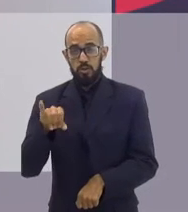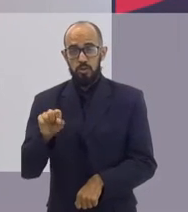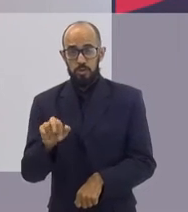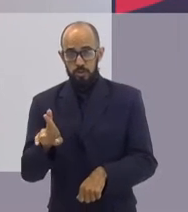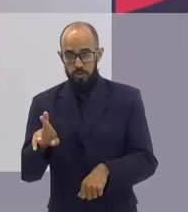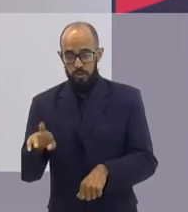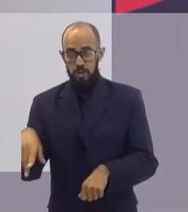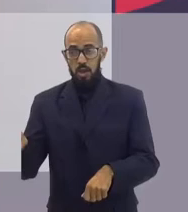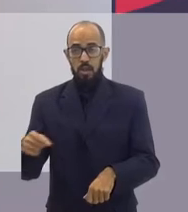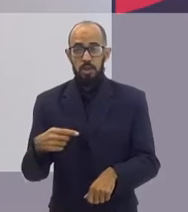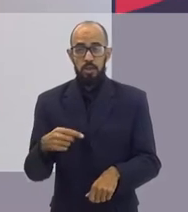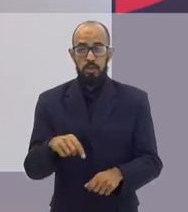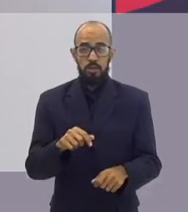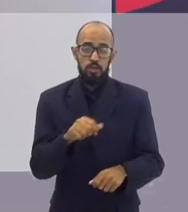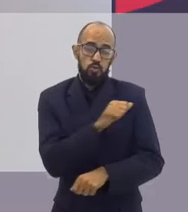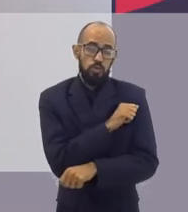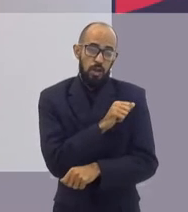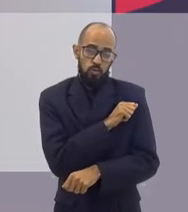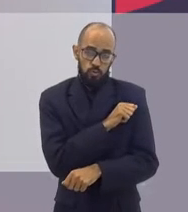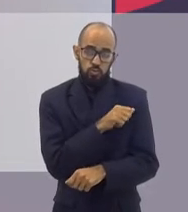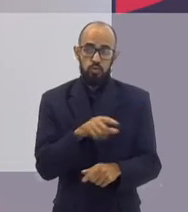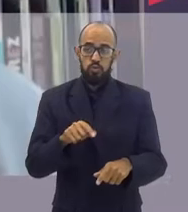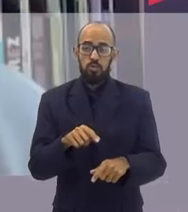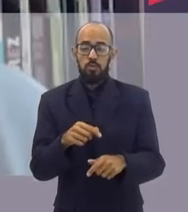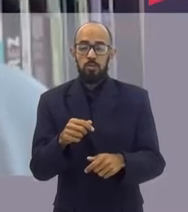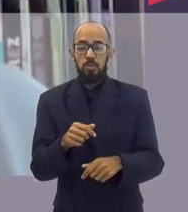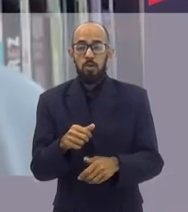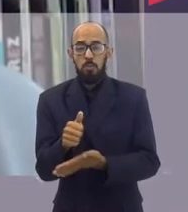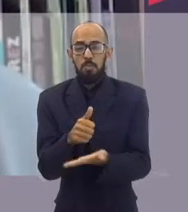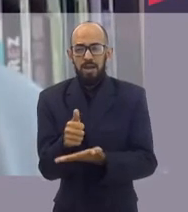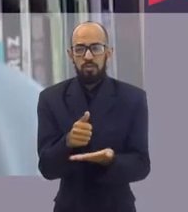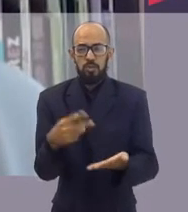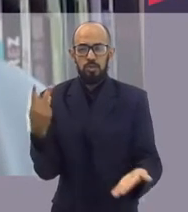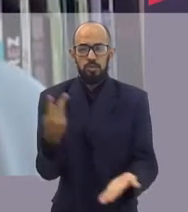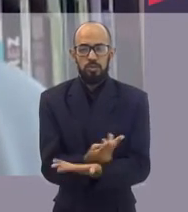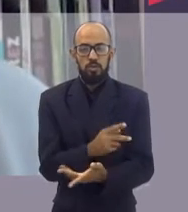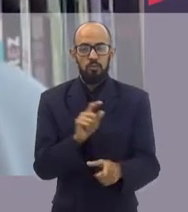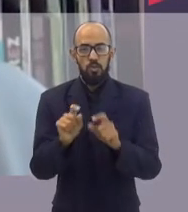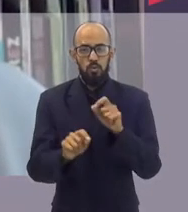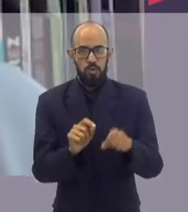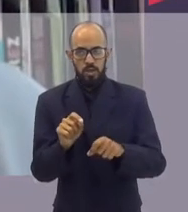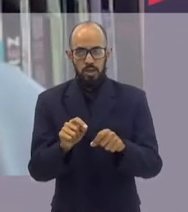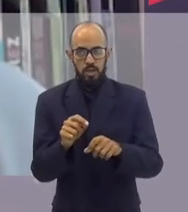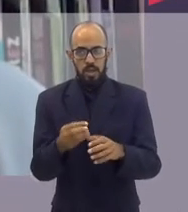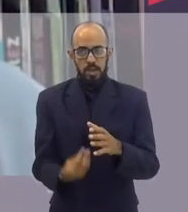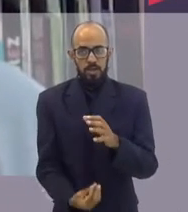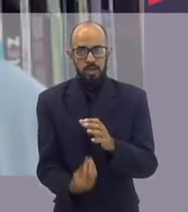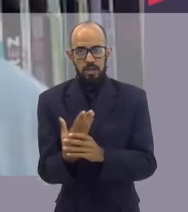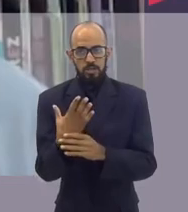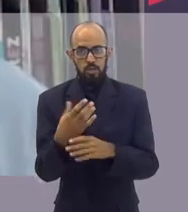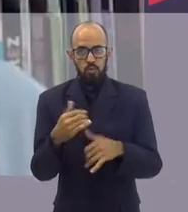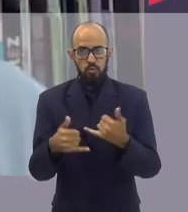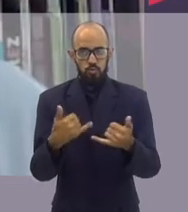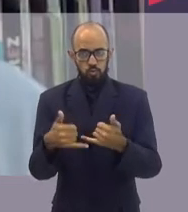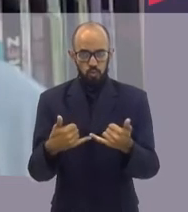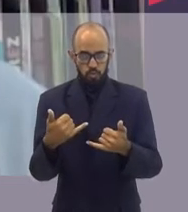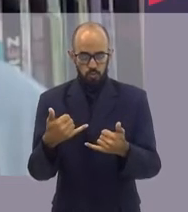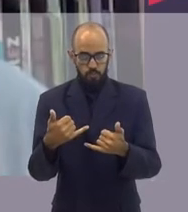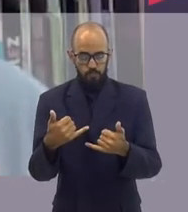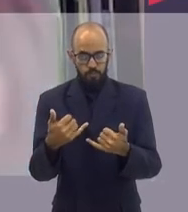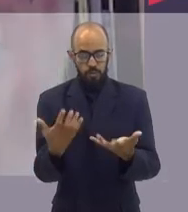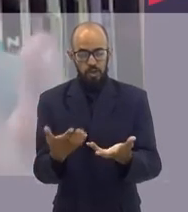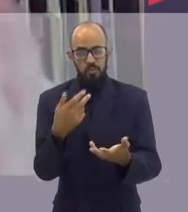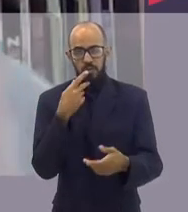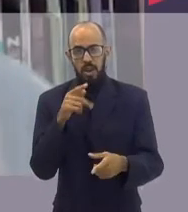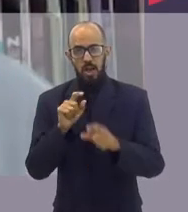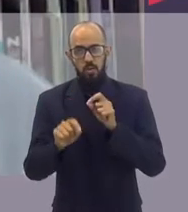pós-graduação, e muitos estudantes. E, basicamente, o que aconteceu foi um processo de construir o jogo. E eu queria